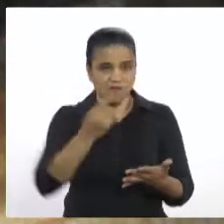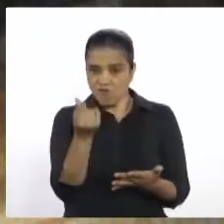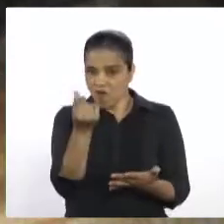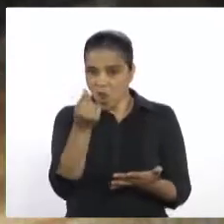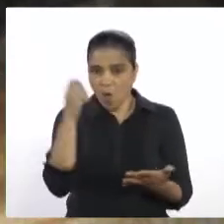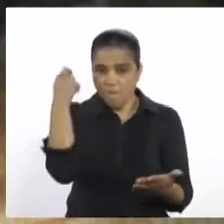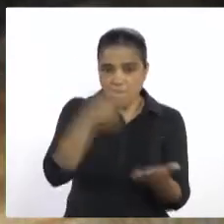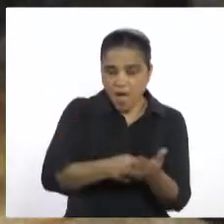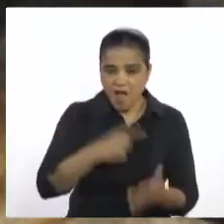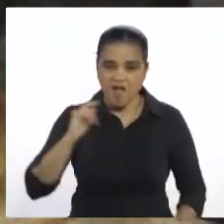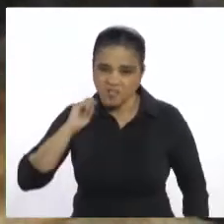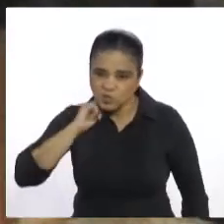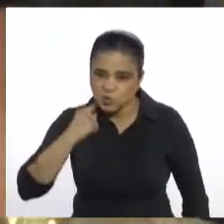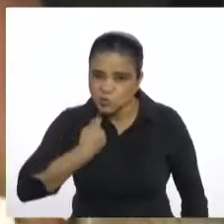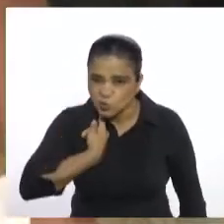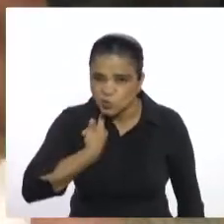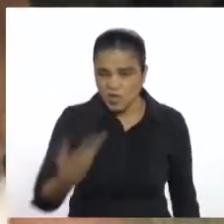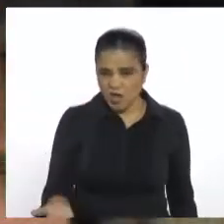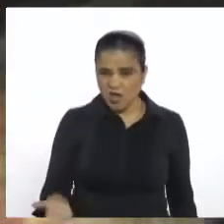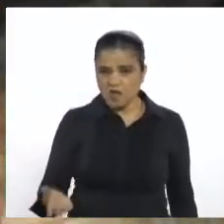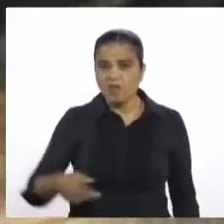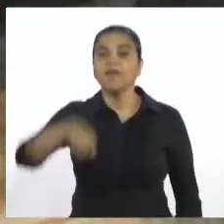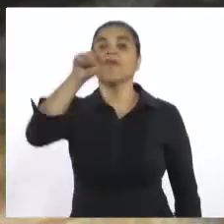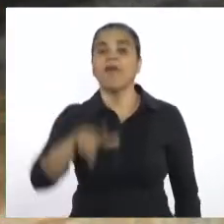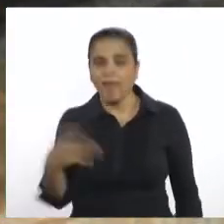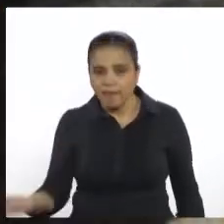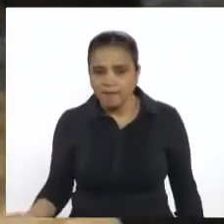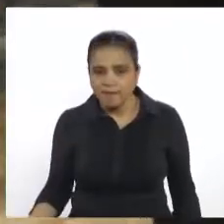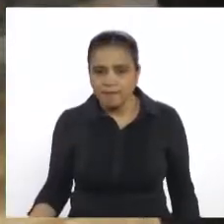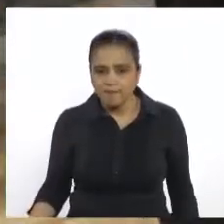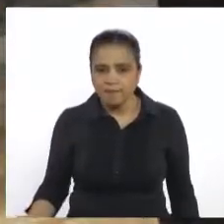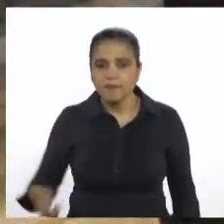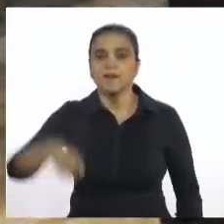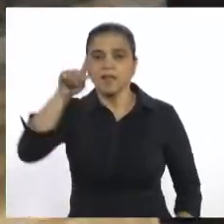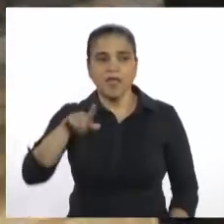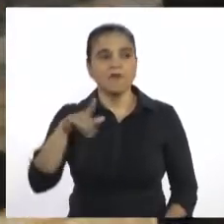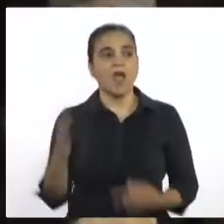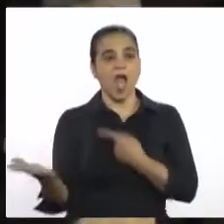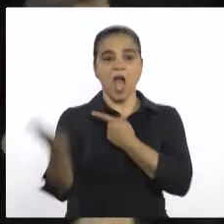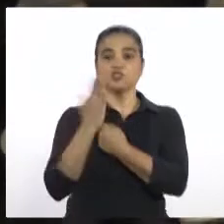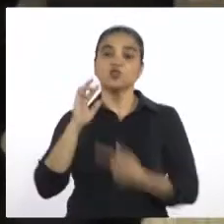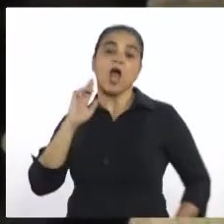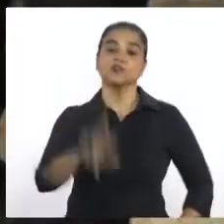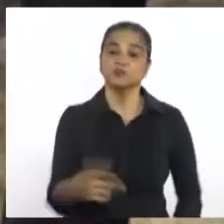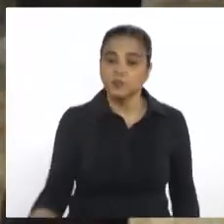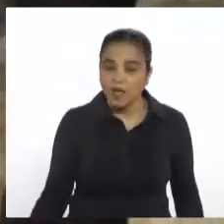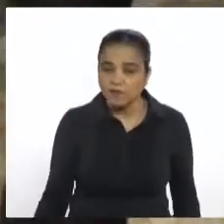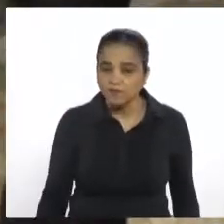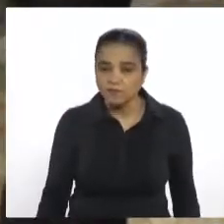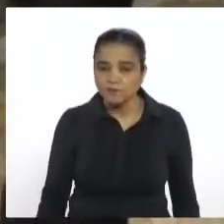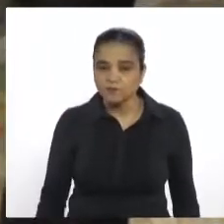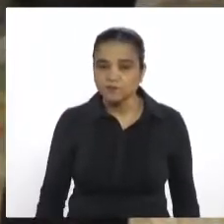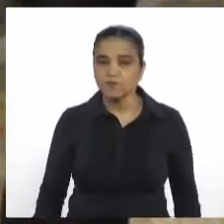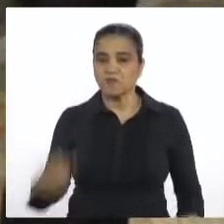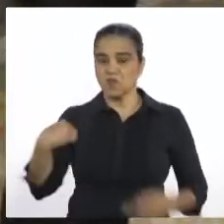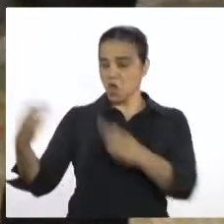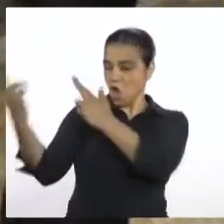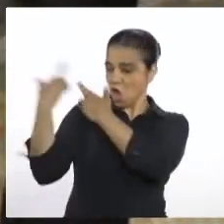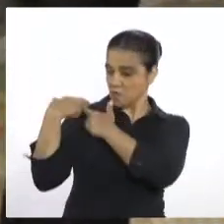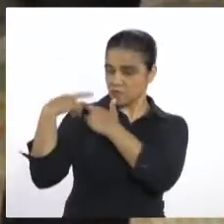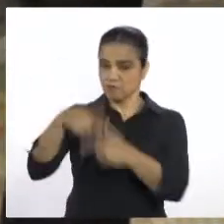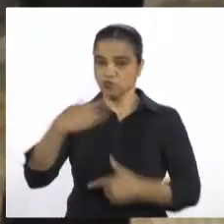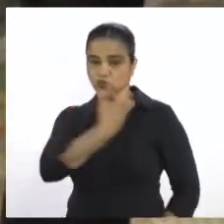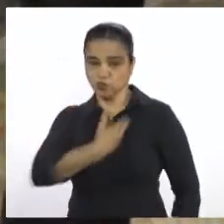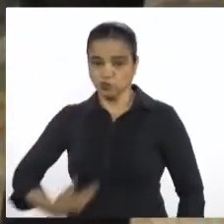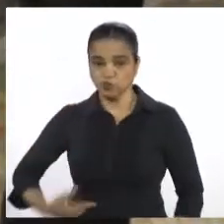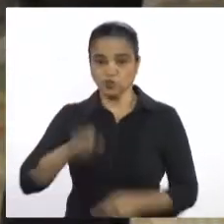nós estamos comprando? Quem vai? Agora, vem o representante do governo do Estado, vem aqui falar um monte de